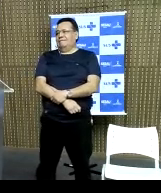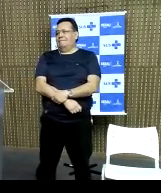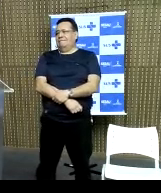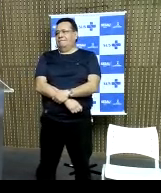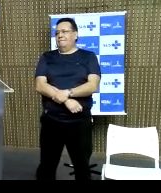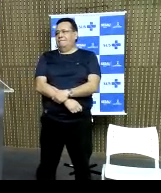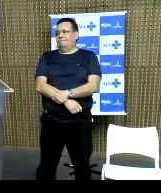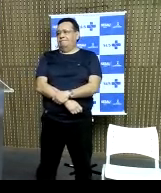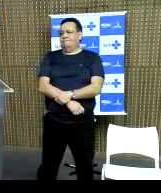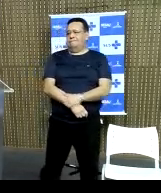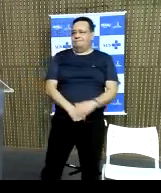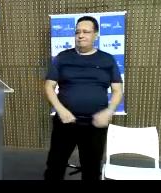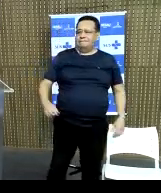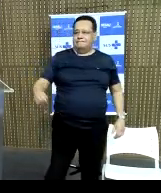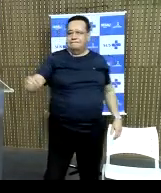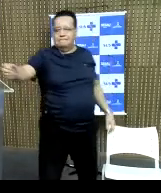dentro da unidade.